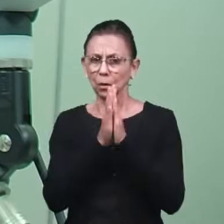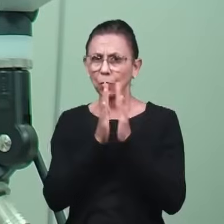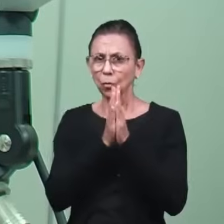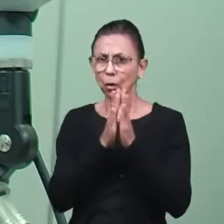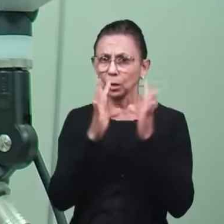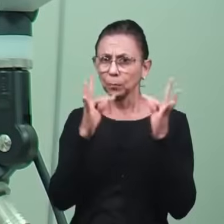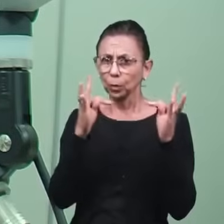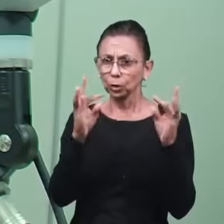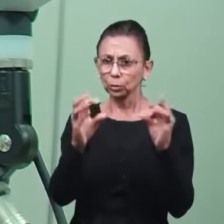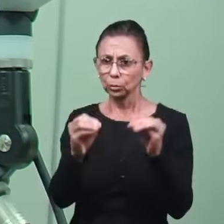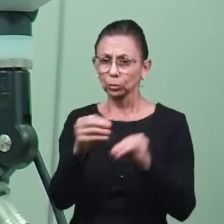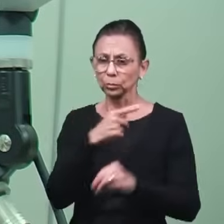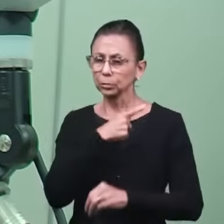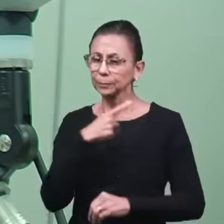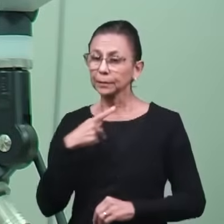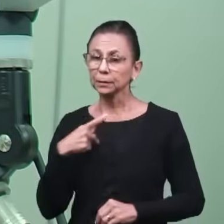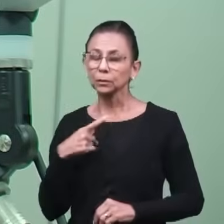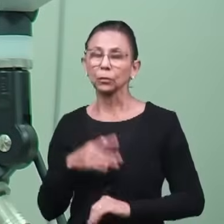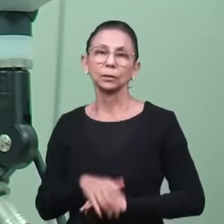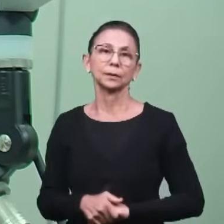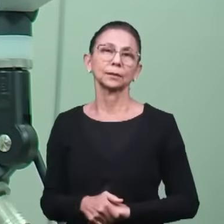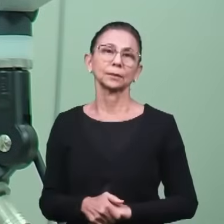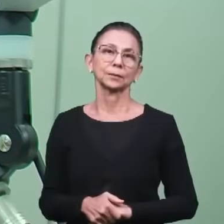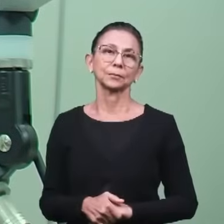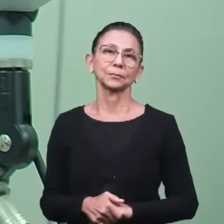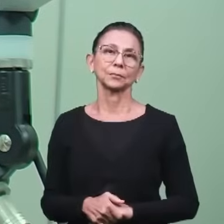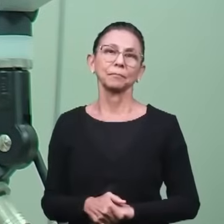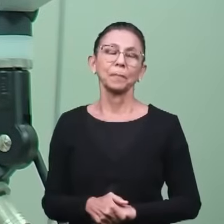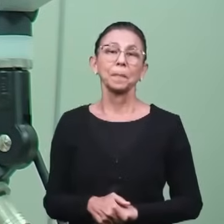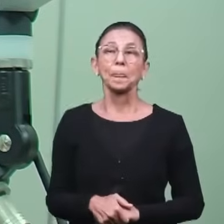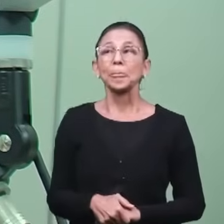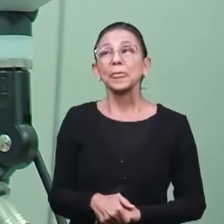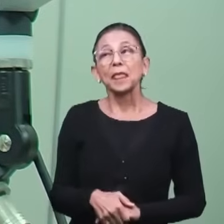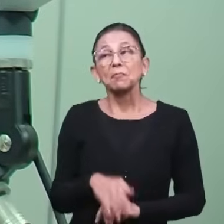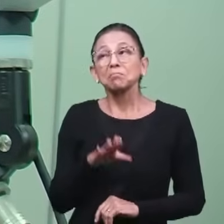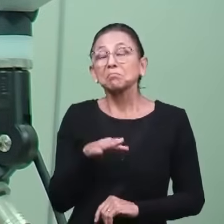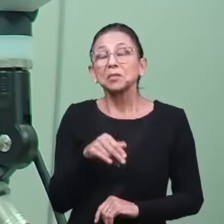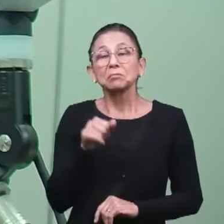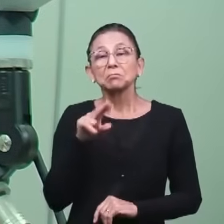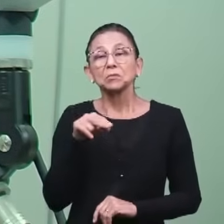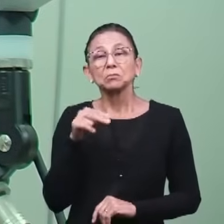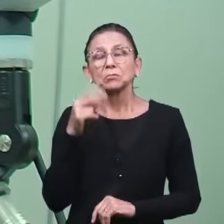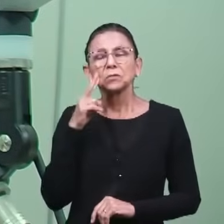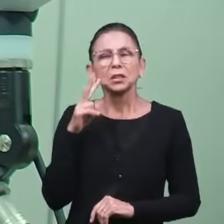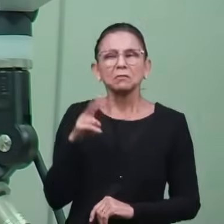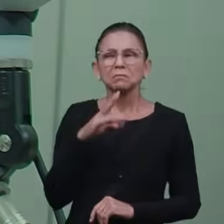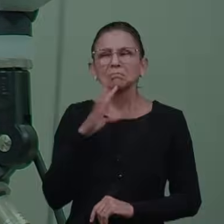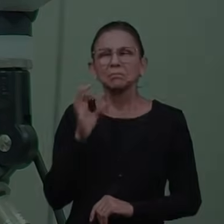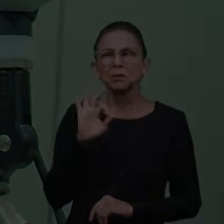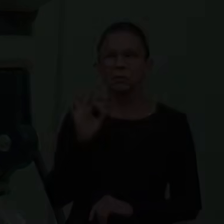Às vezes, Marcelo, você nunca viu a irmã, né? E ela nunca se encontrou pessoalmente com você, mas ela está orando por você. Exatamente.